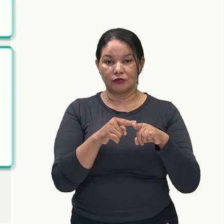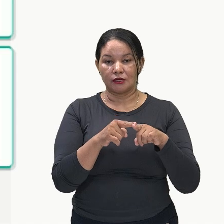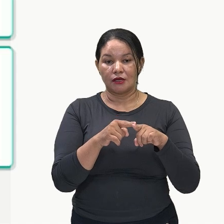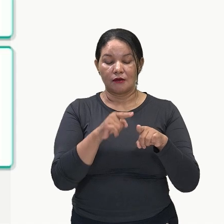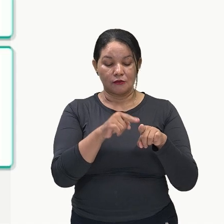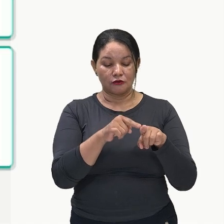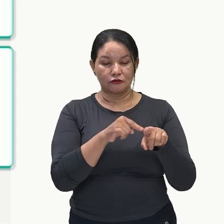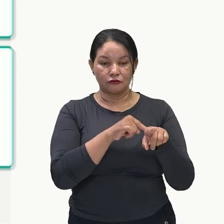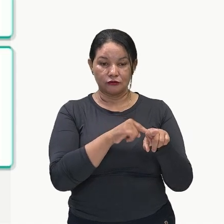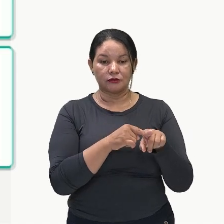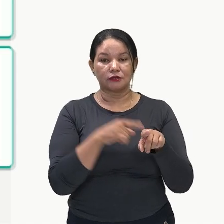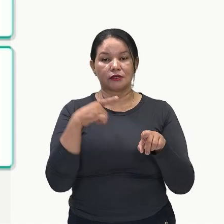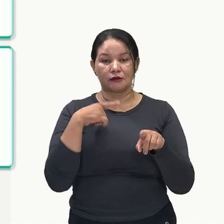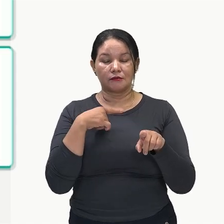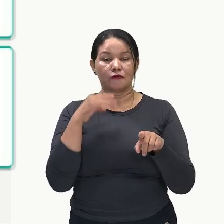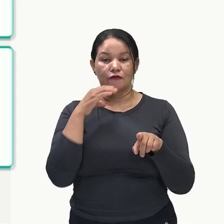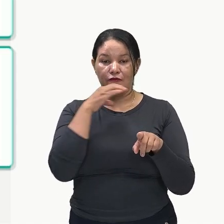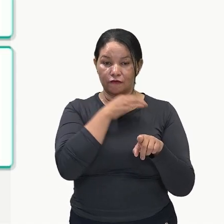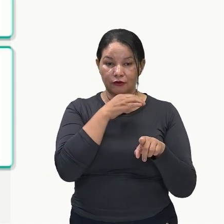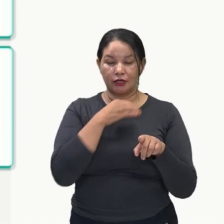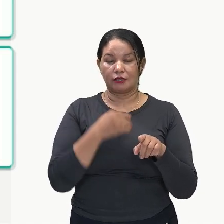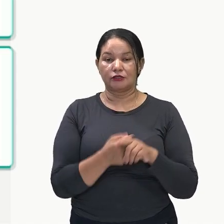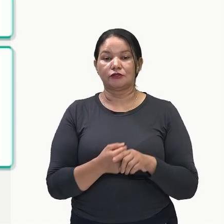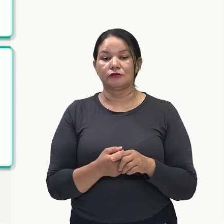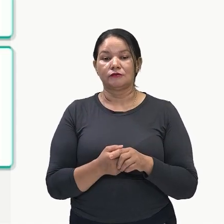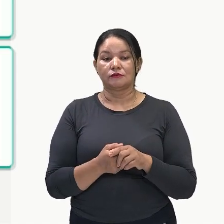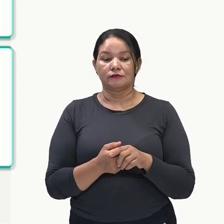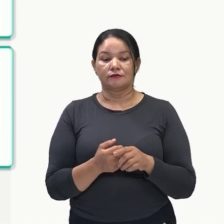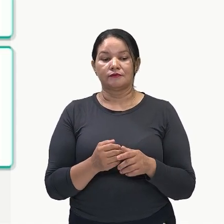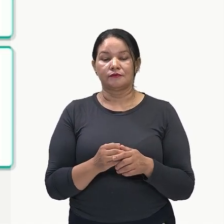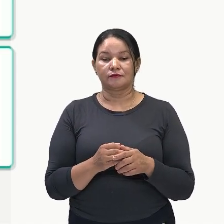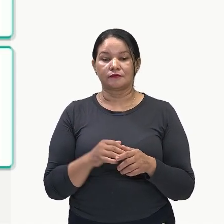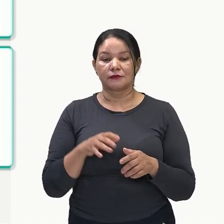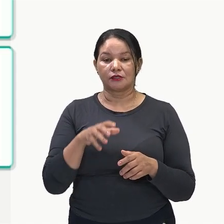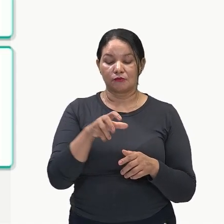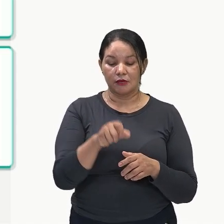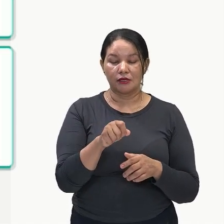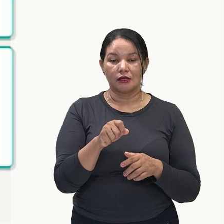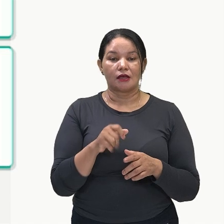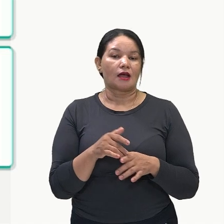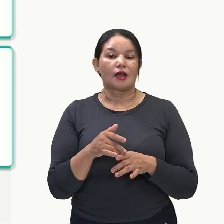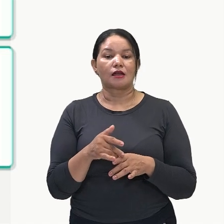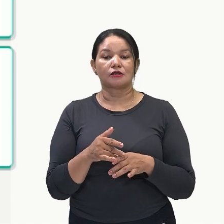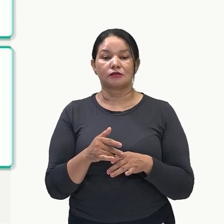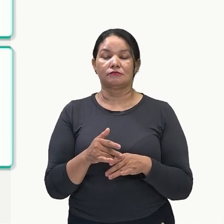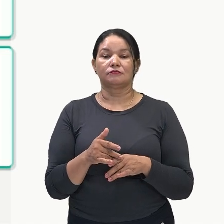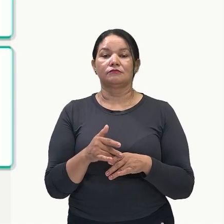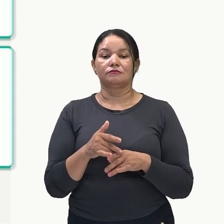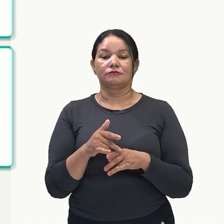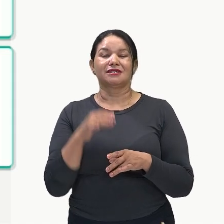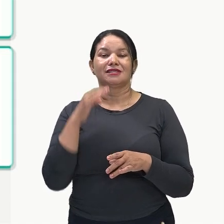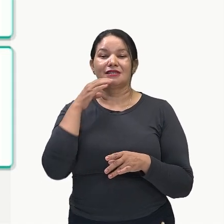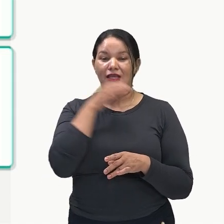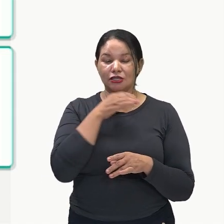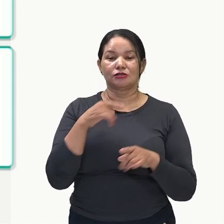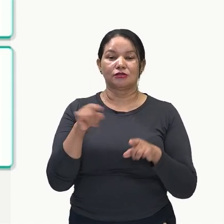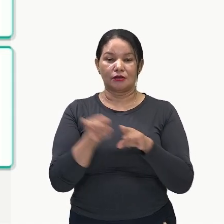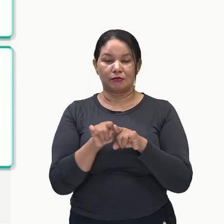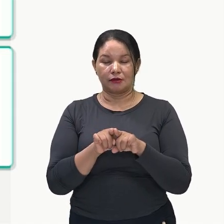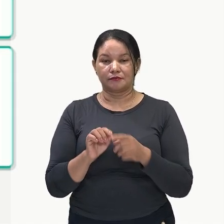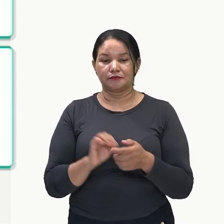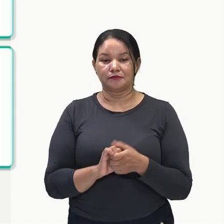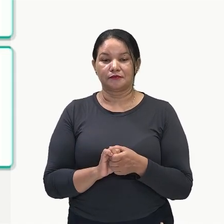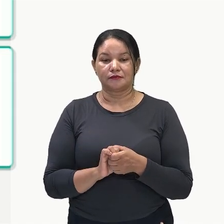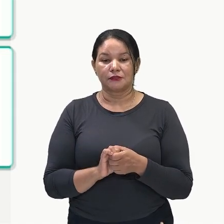percebe, aqui nessa outra ponta que você já está segurando, se é um metal, ele vai aquecer também. A